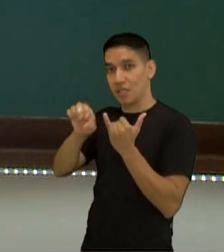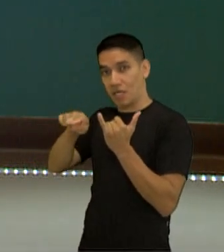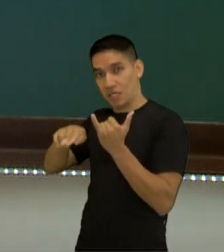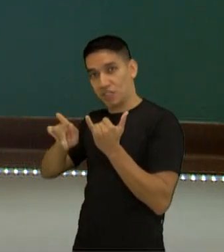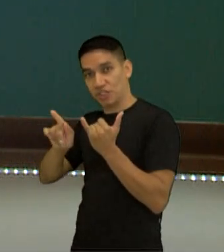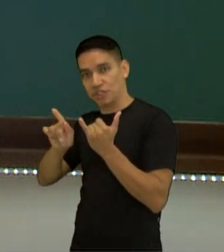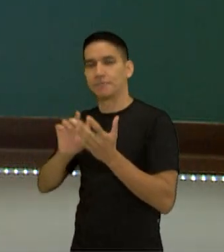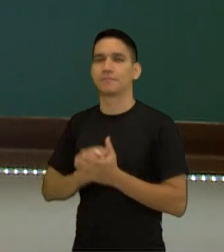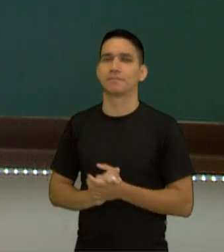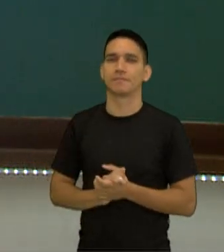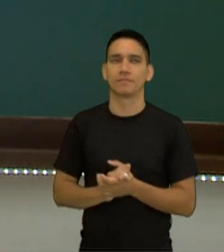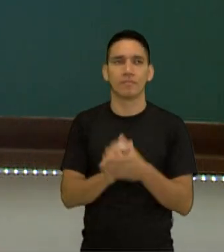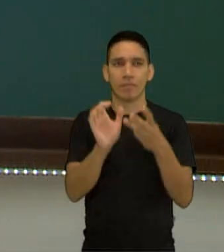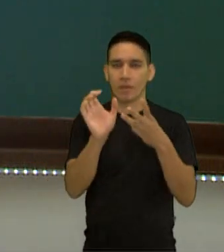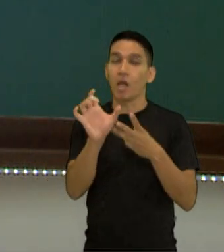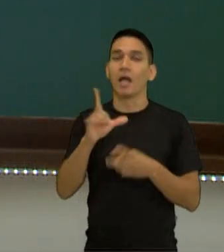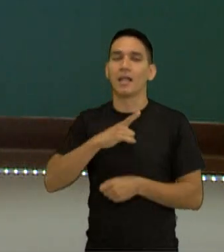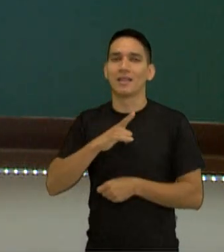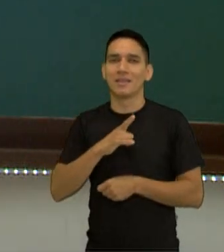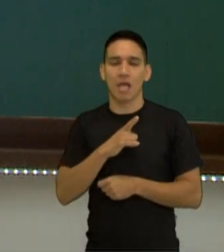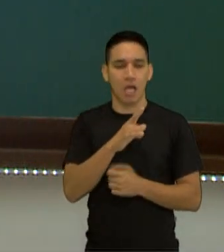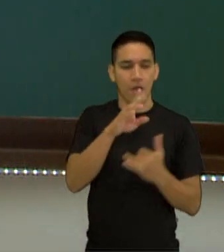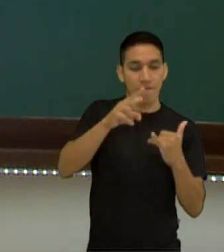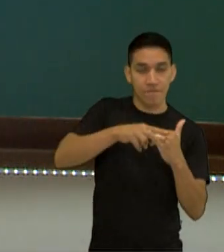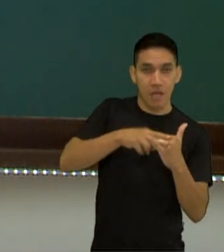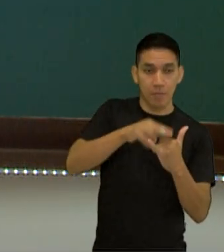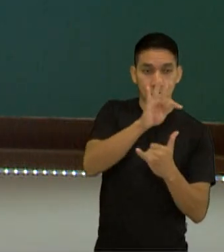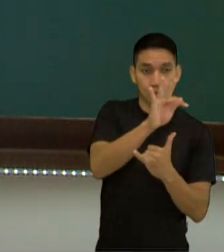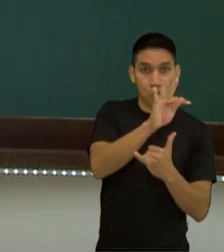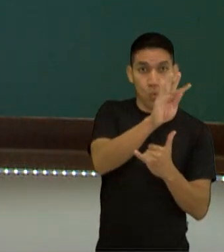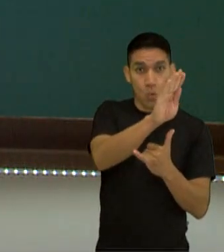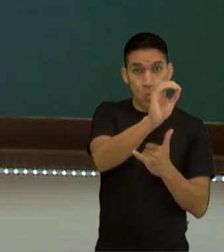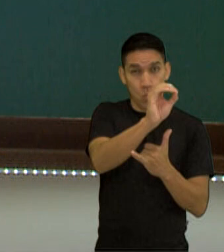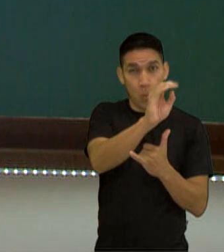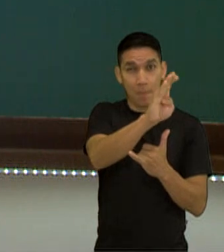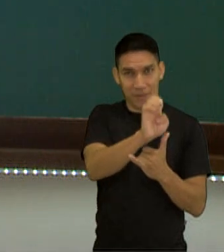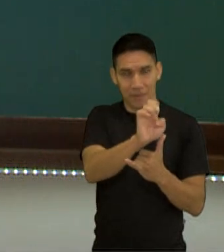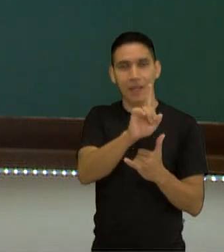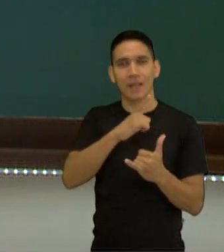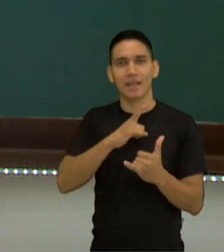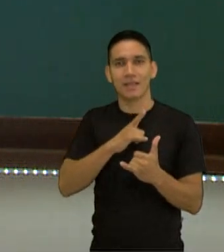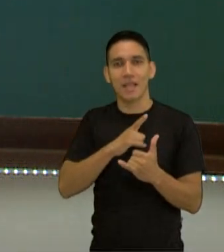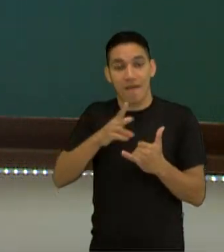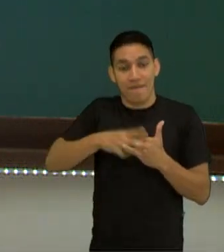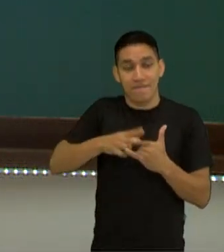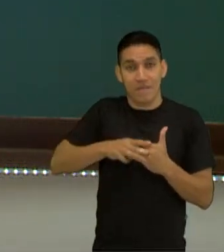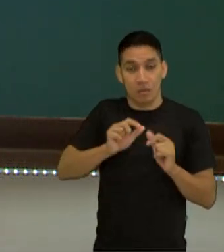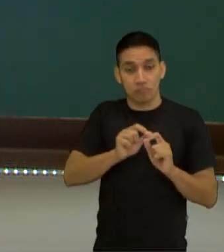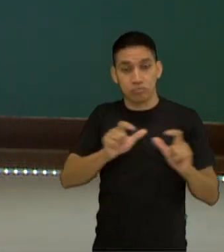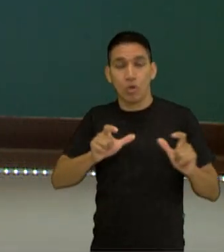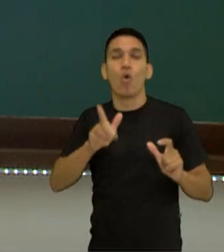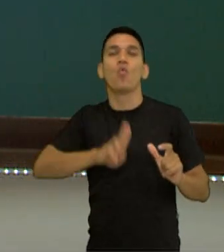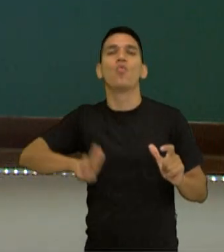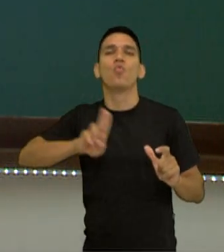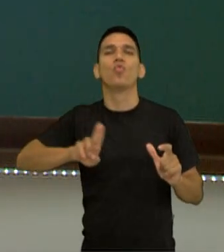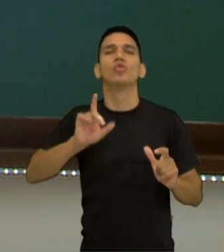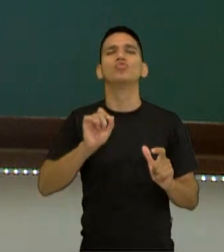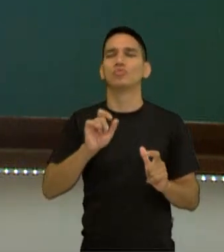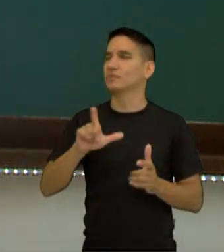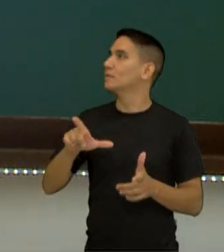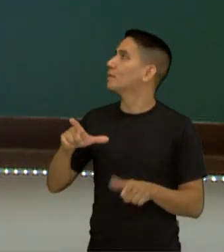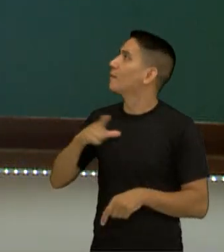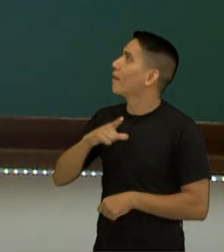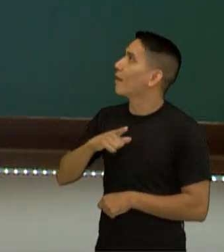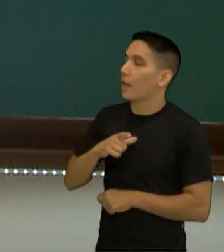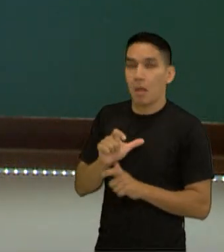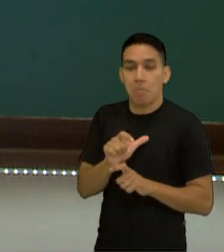entre o verbo to be e o verbo principal, nós temos um advérbio de frequência. Crescentemente. Então, muitos viajantes